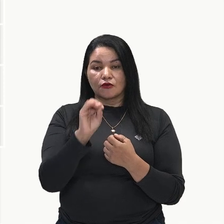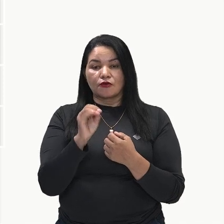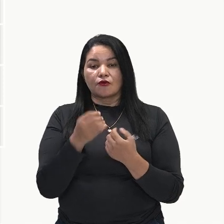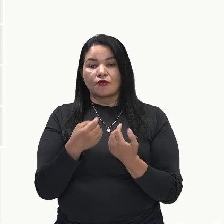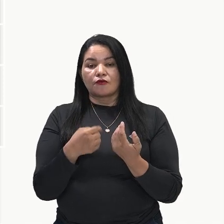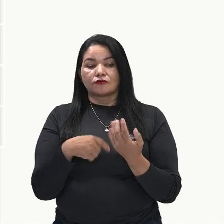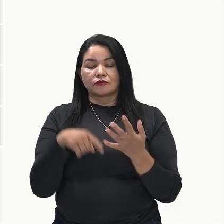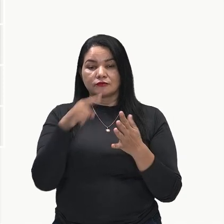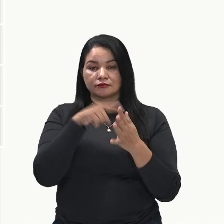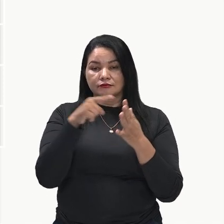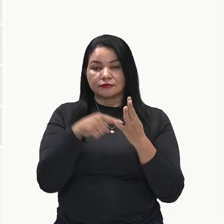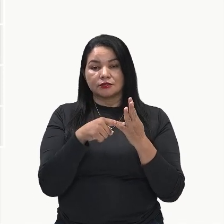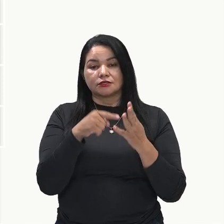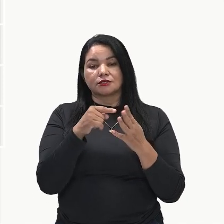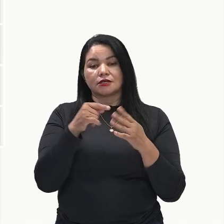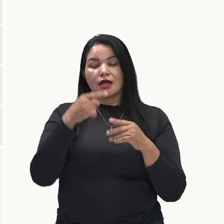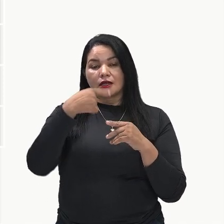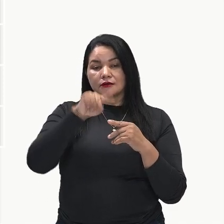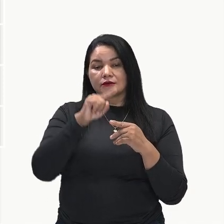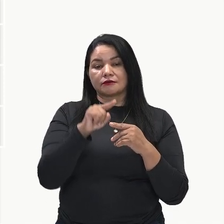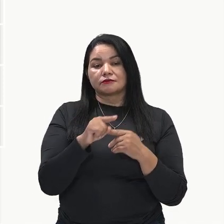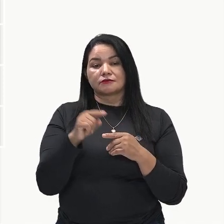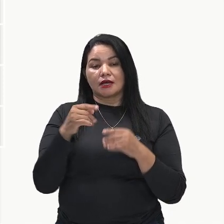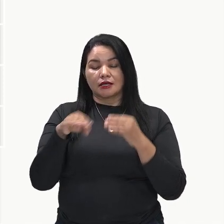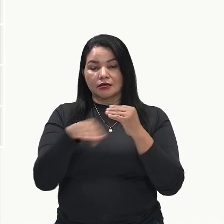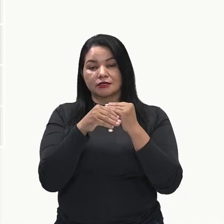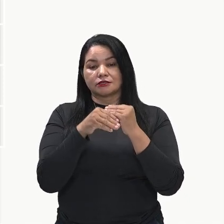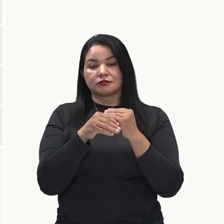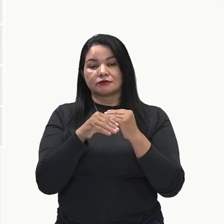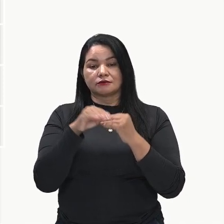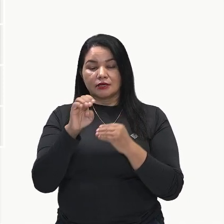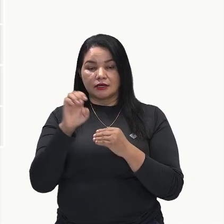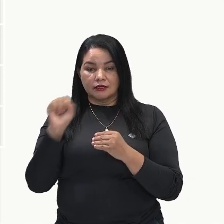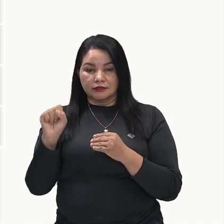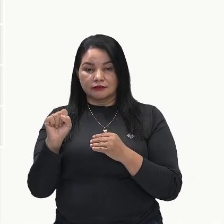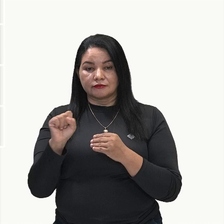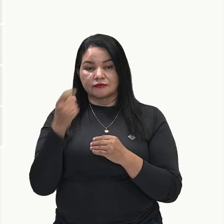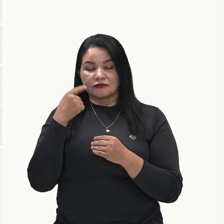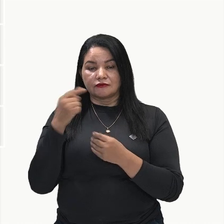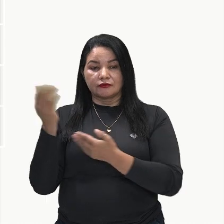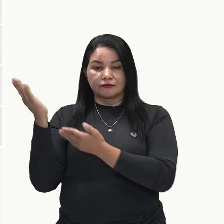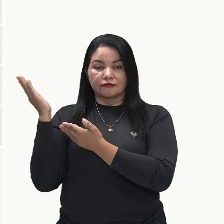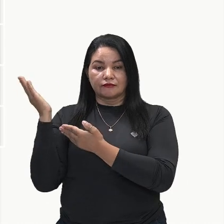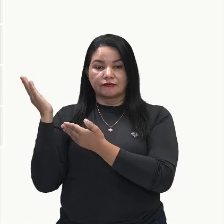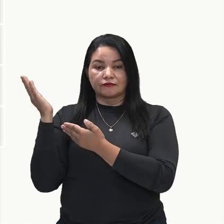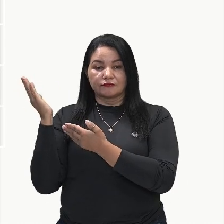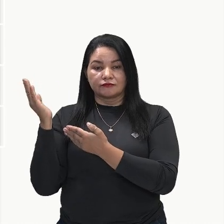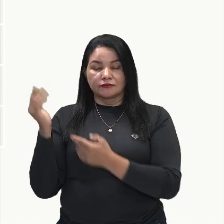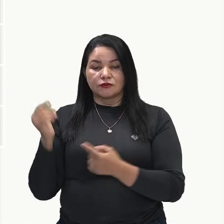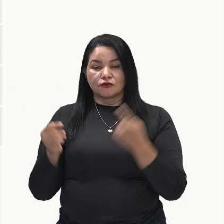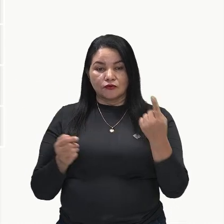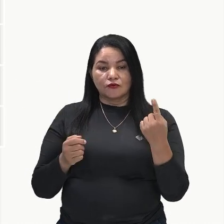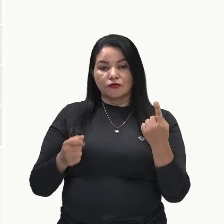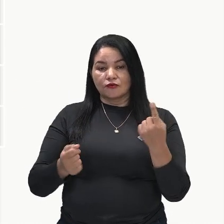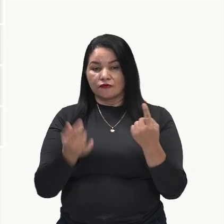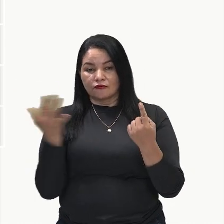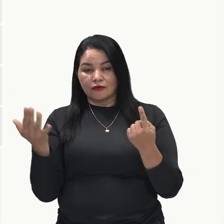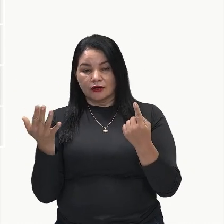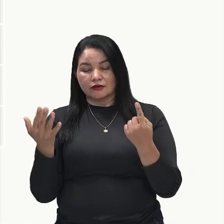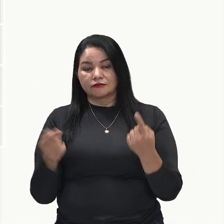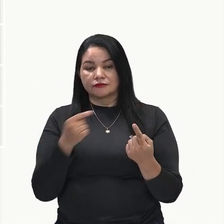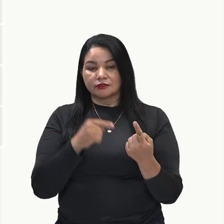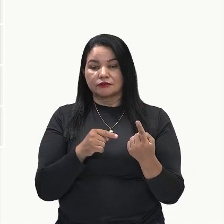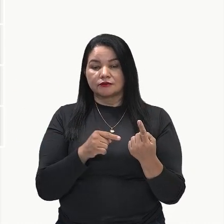acrescentar ES. Balcão, balcones, rubi, rubíes,